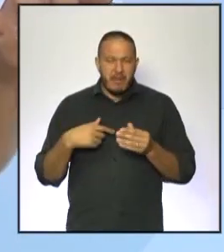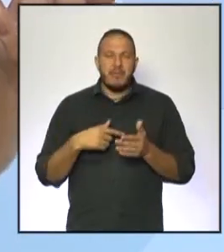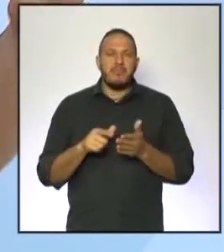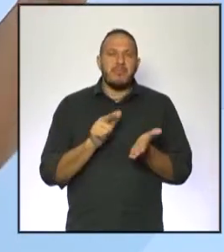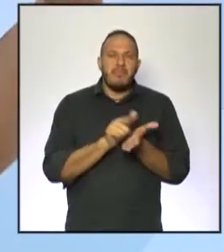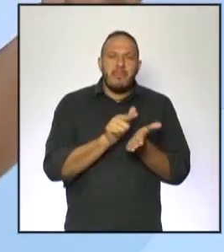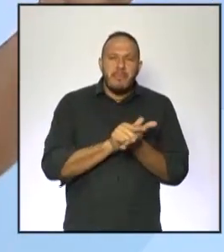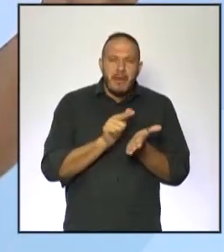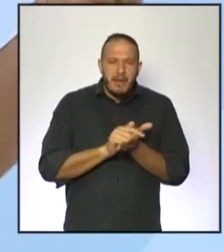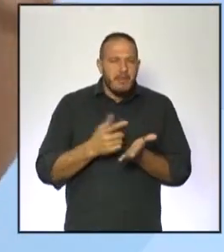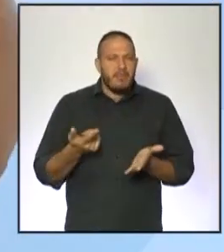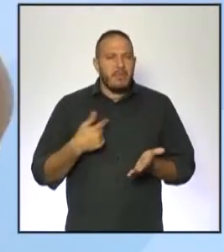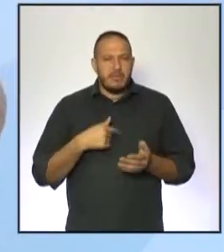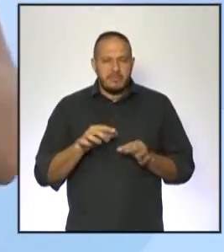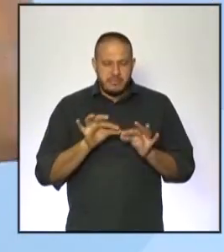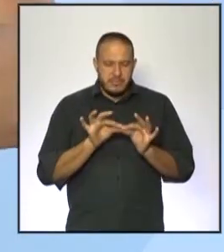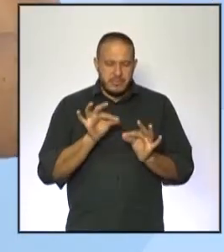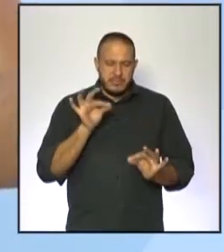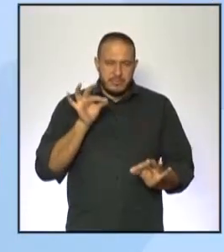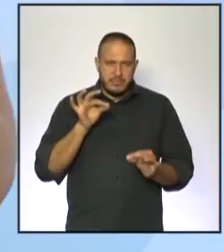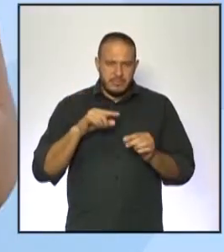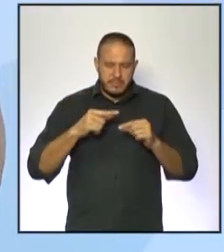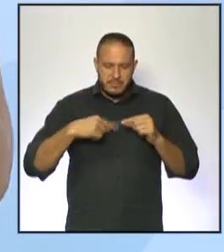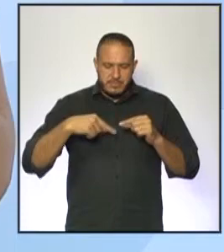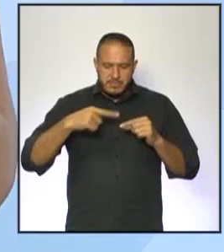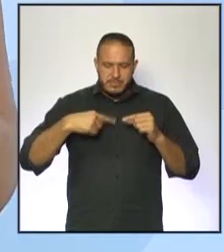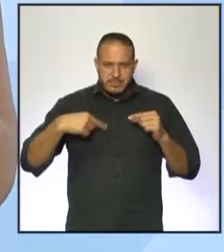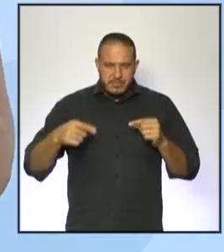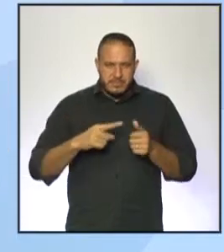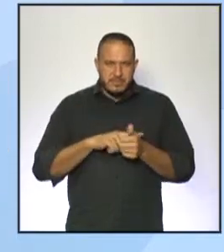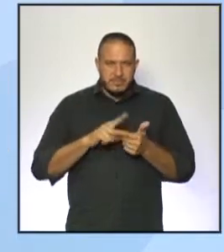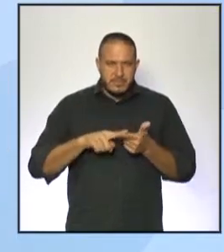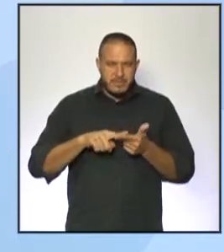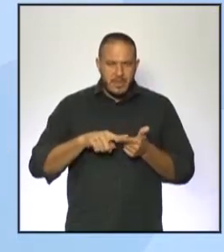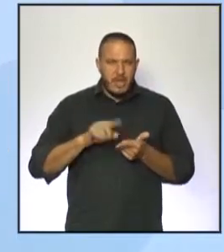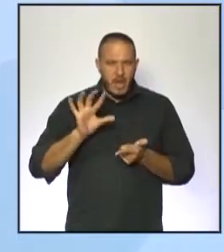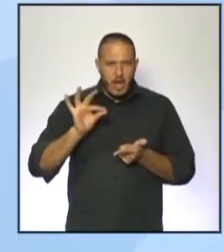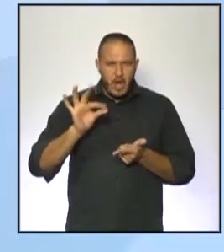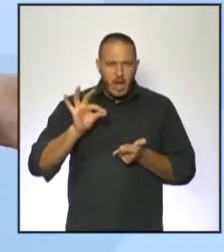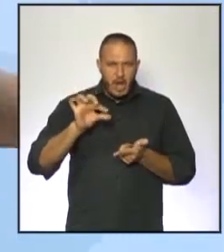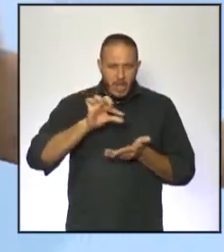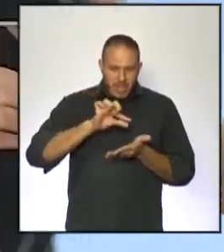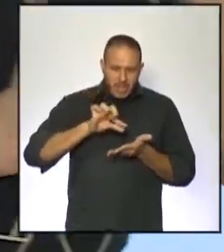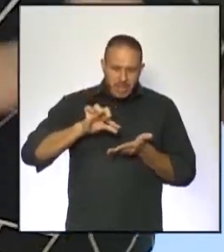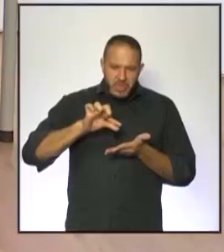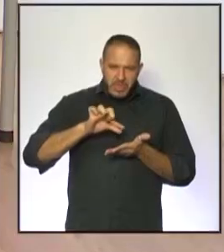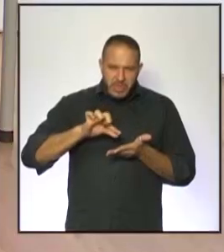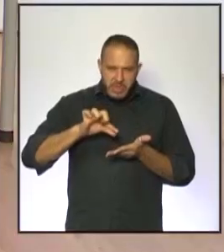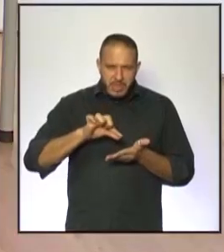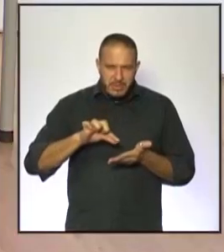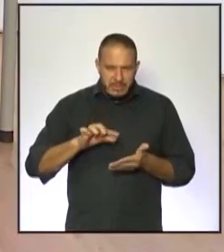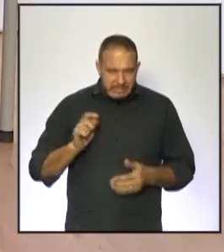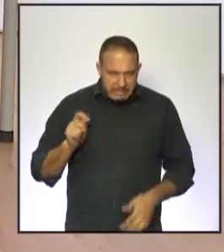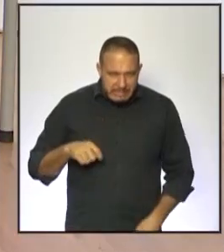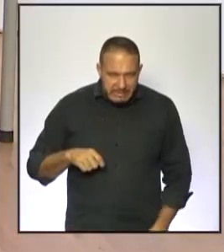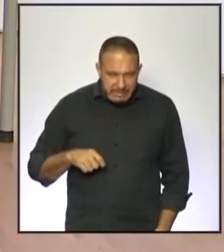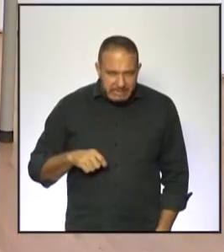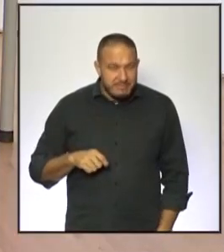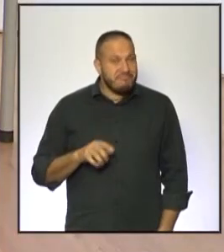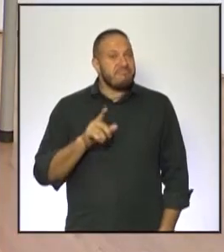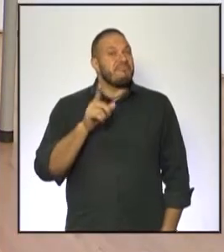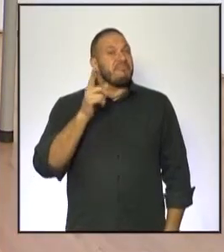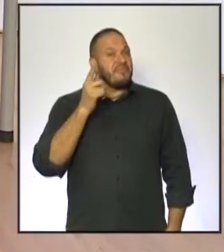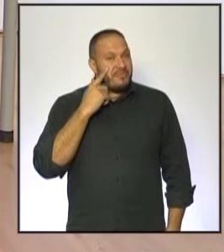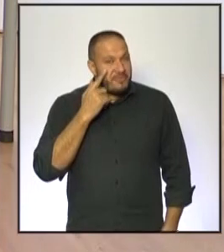barbante, cola e criatividade? Vou aqui fazer uma pausa, então, para a gente ver o que vocês estão